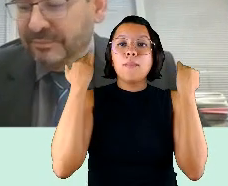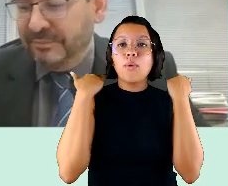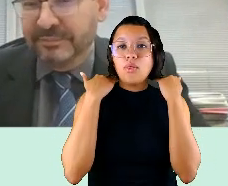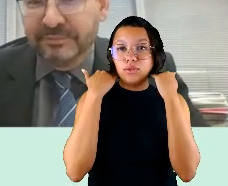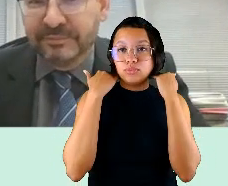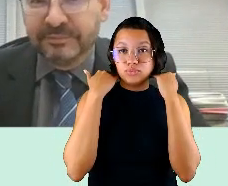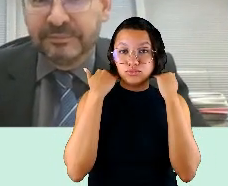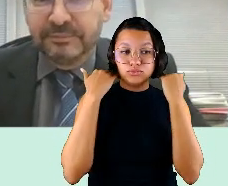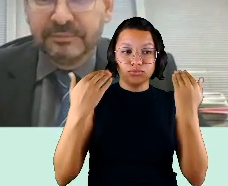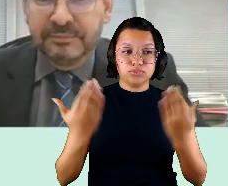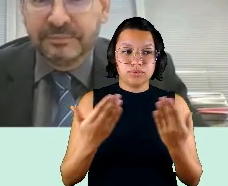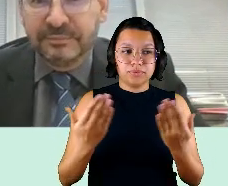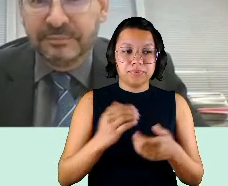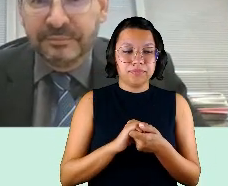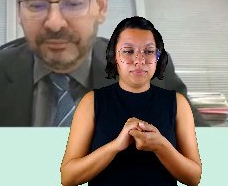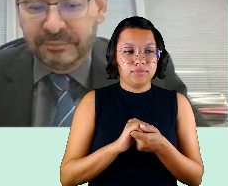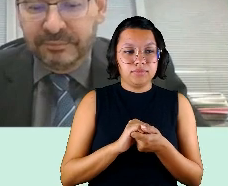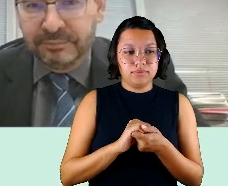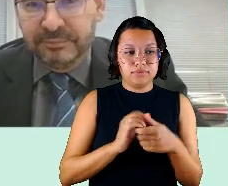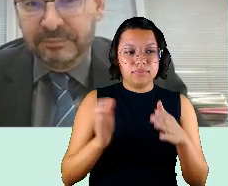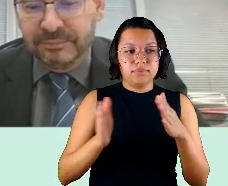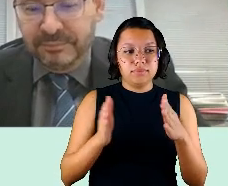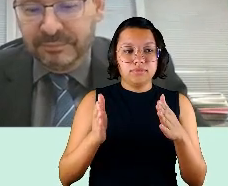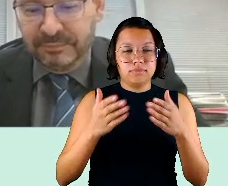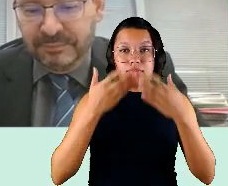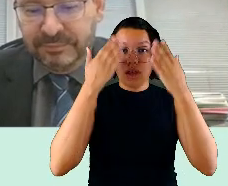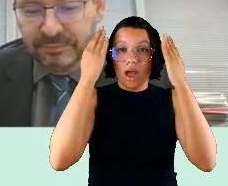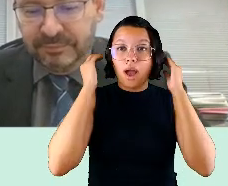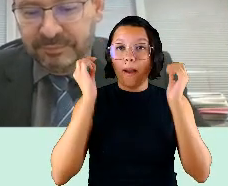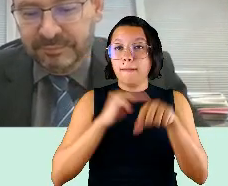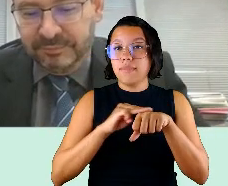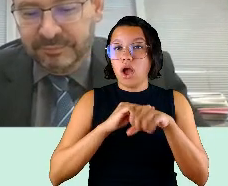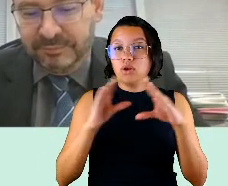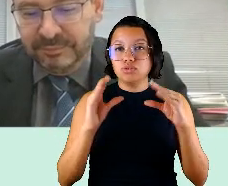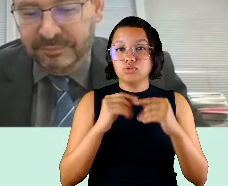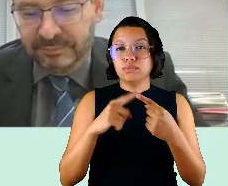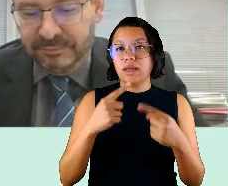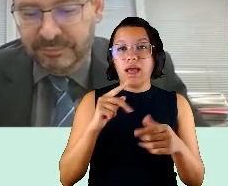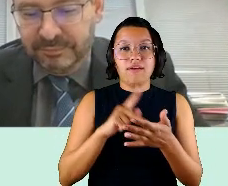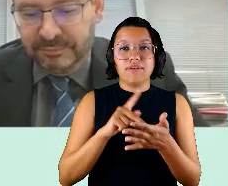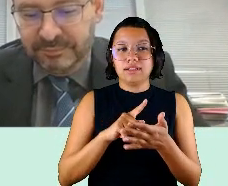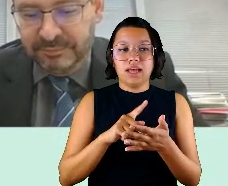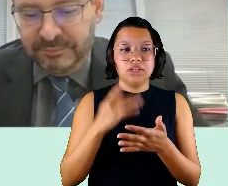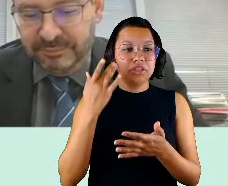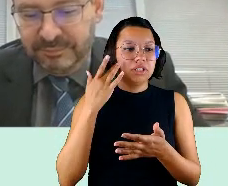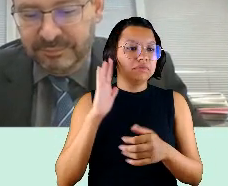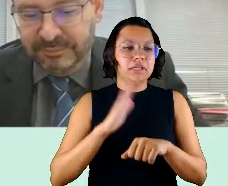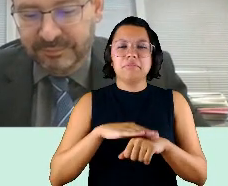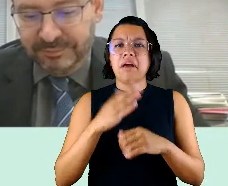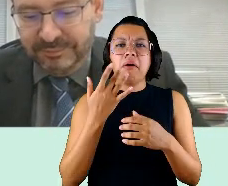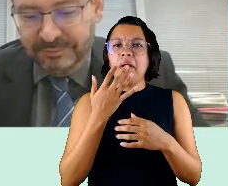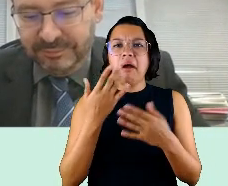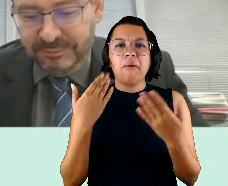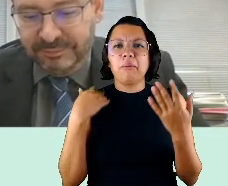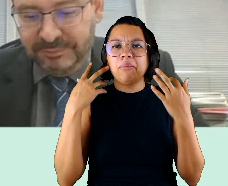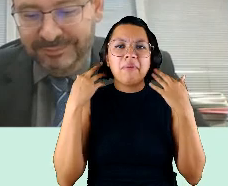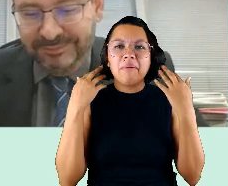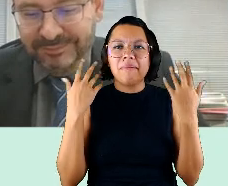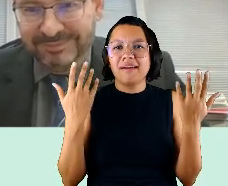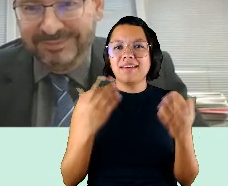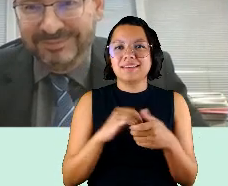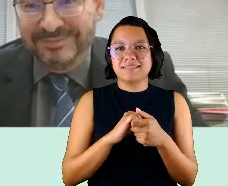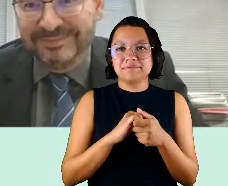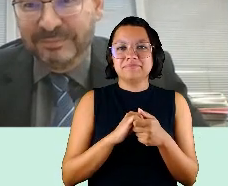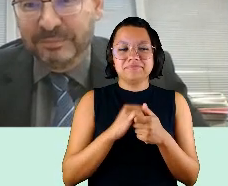nesse momento, está castanho escuro, mas eu, na verdade, já não sei mais qual é a cor do meu cabelo.